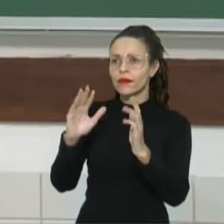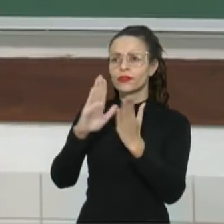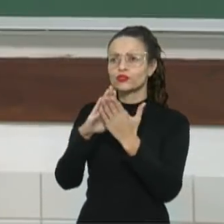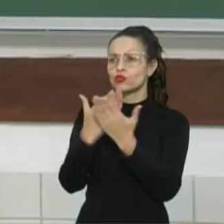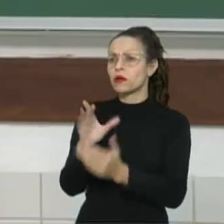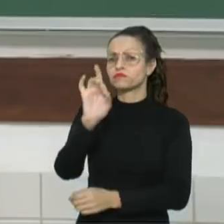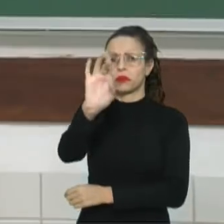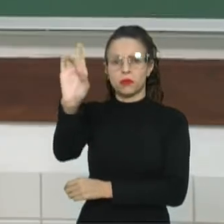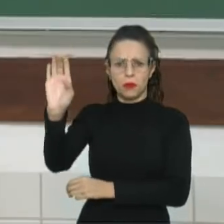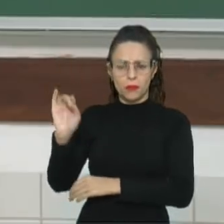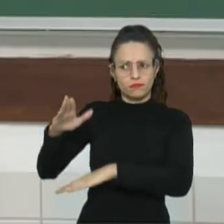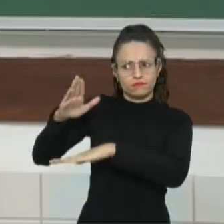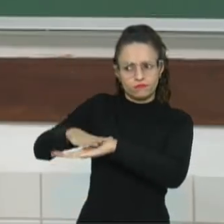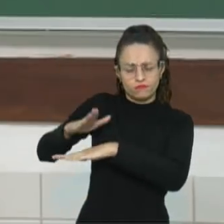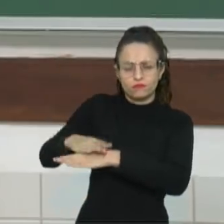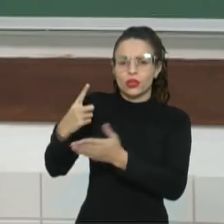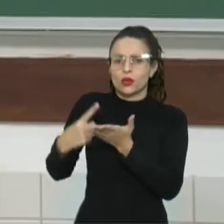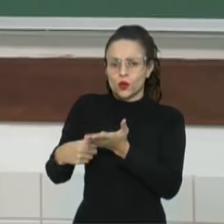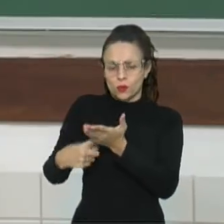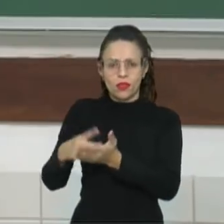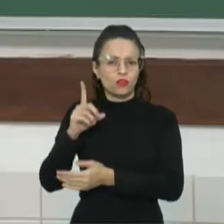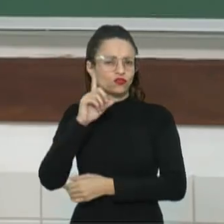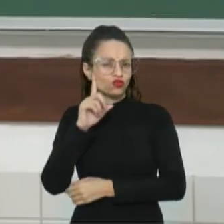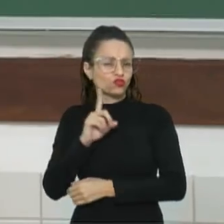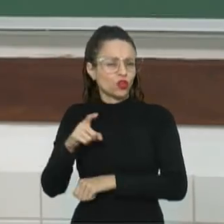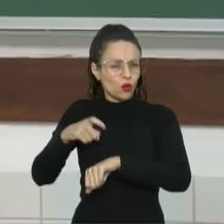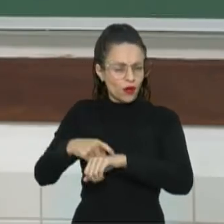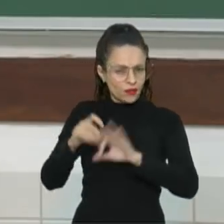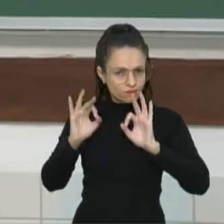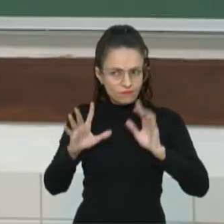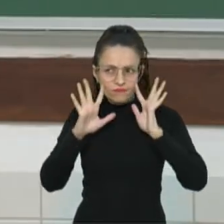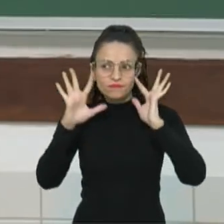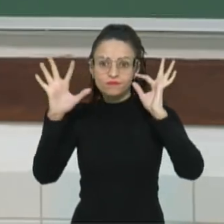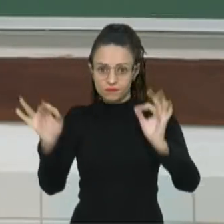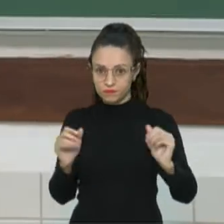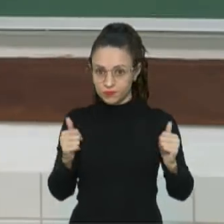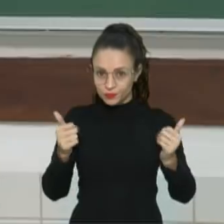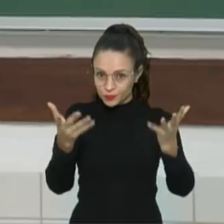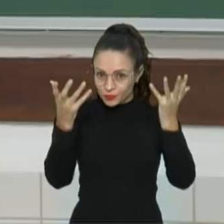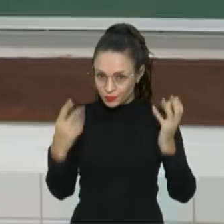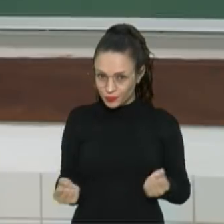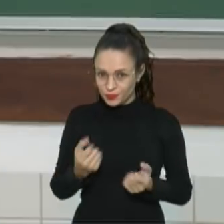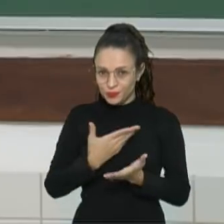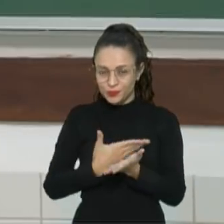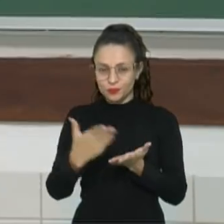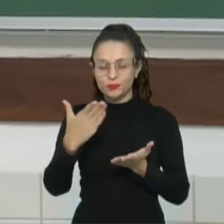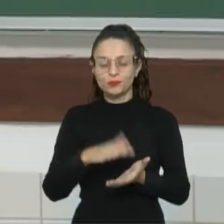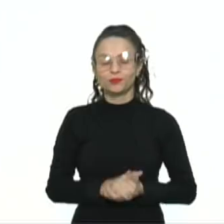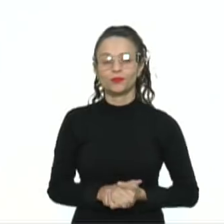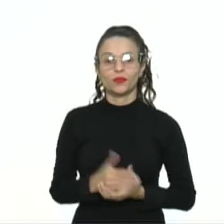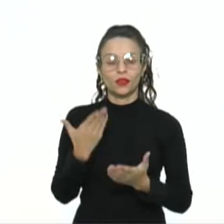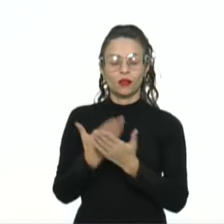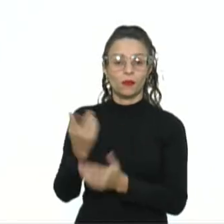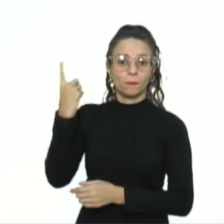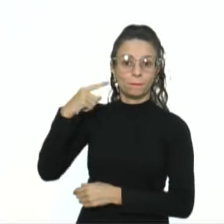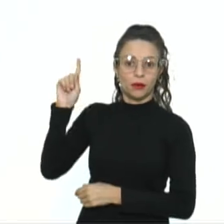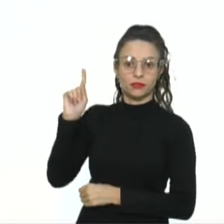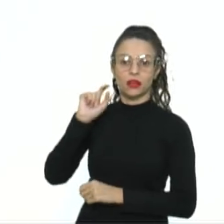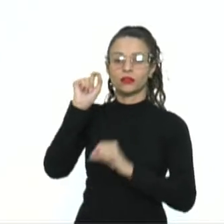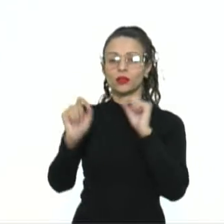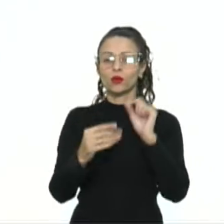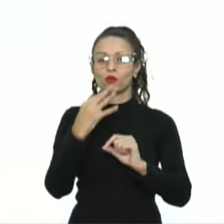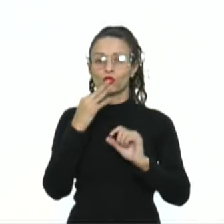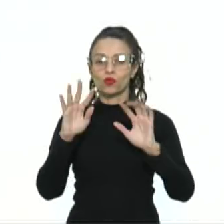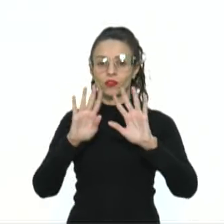tem o seu dia e horário combinado, tá bom? Fiquem atentos. Vem com a gente. Então, na aula anterior, conhecemos